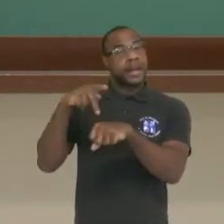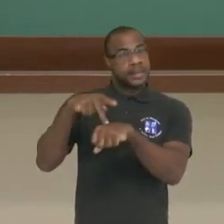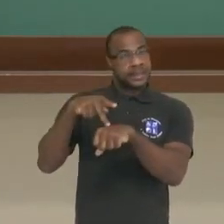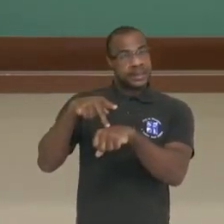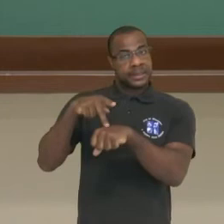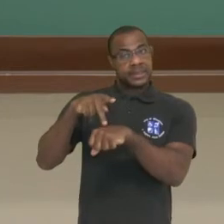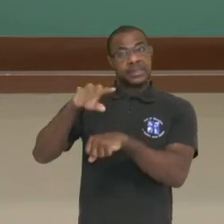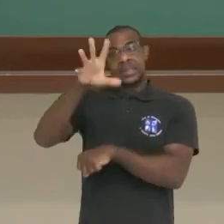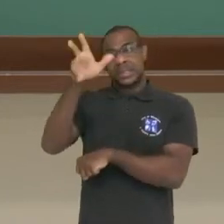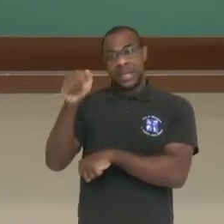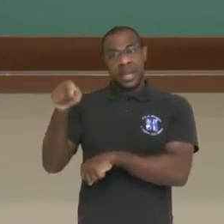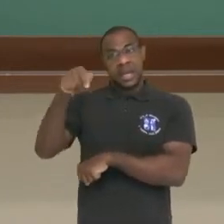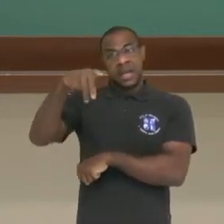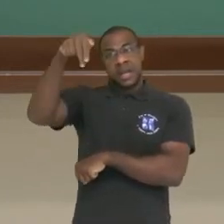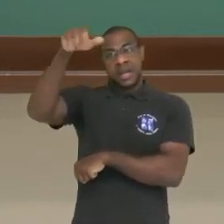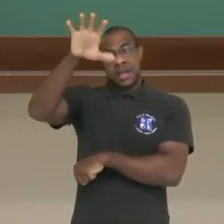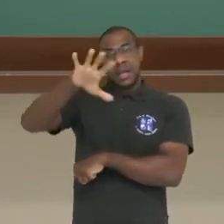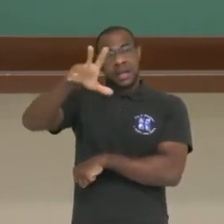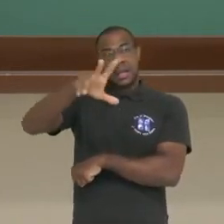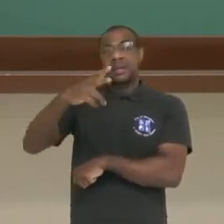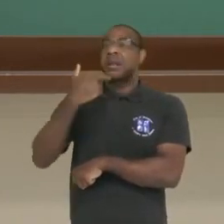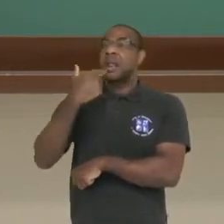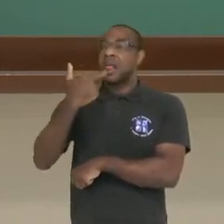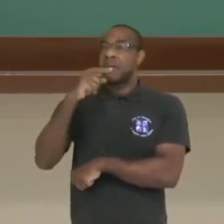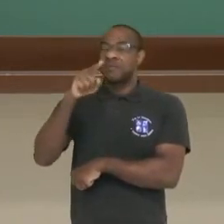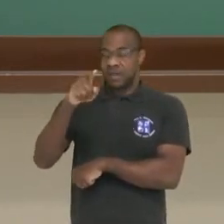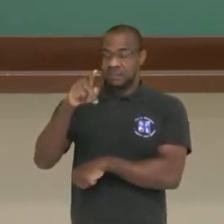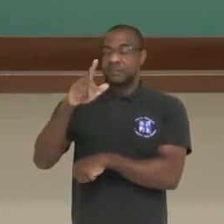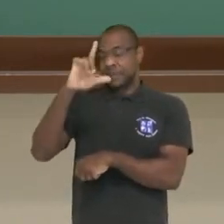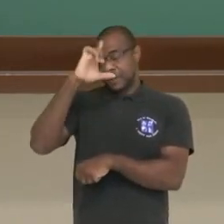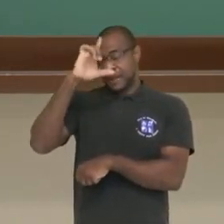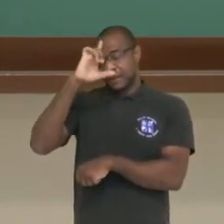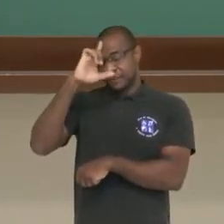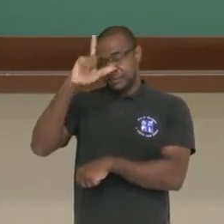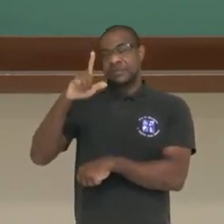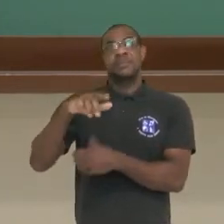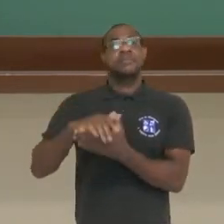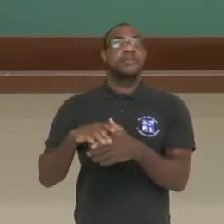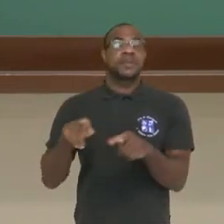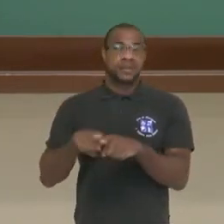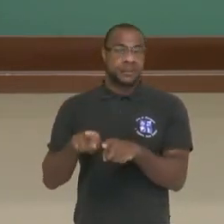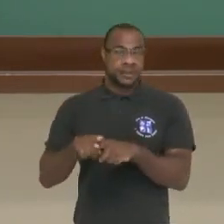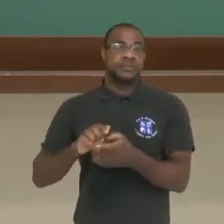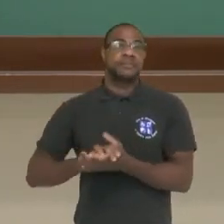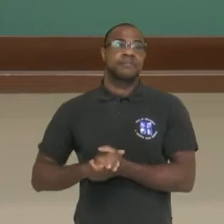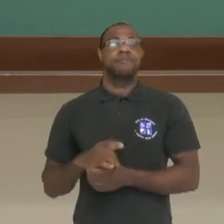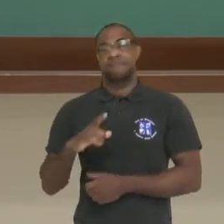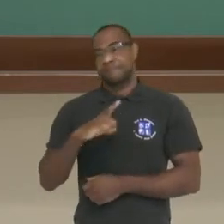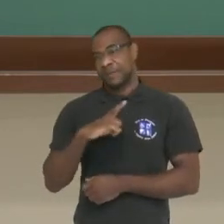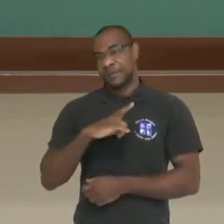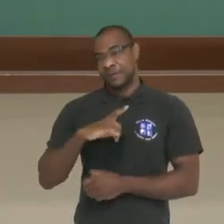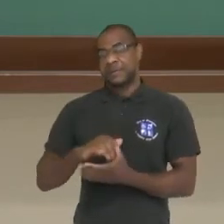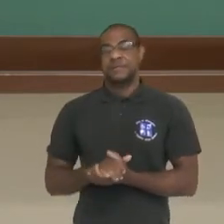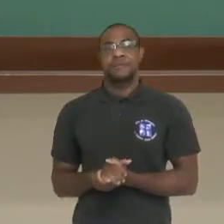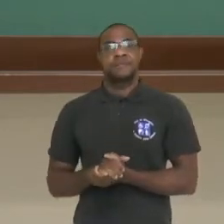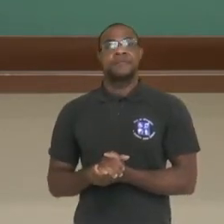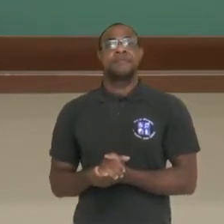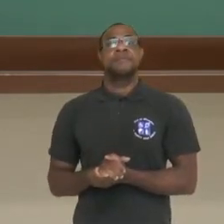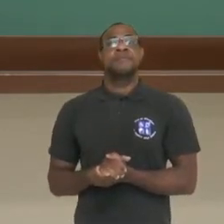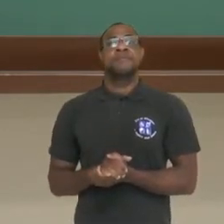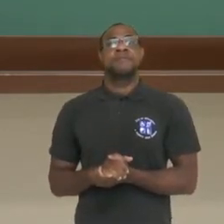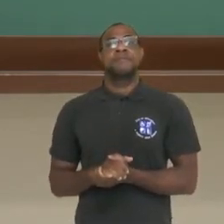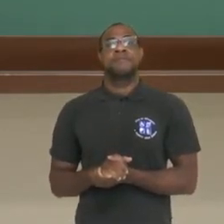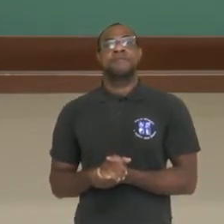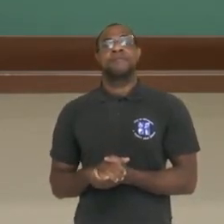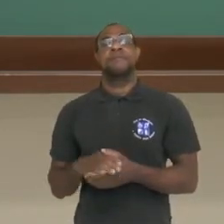da África que falam um derivado, né, do latim. Existe também a diferença entre ser uma língua neolatina e